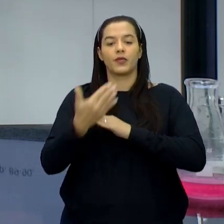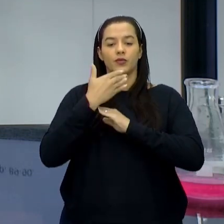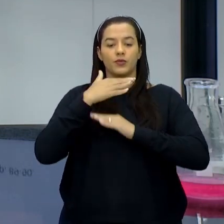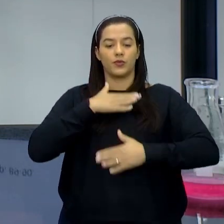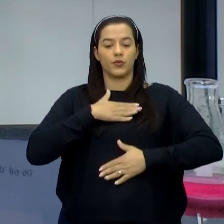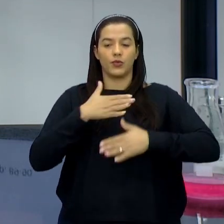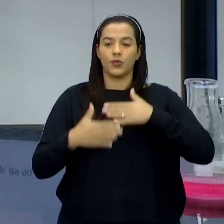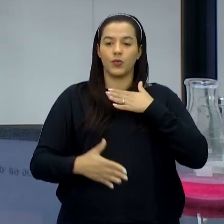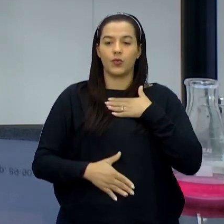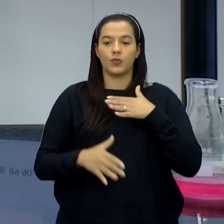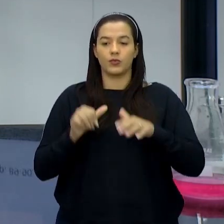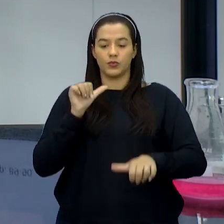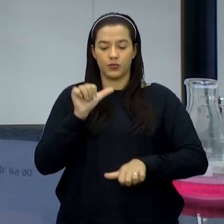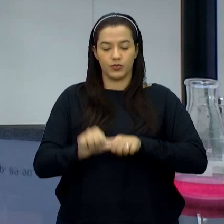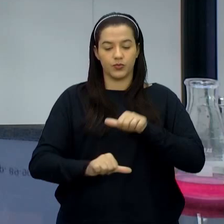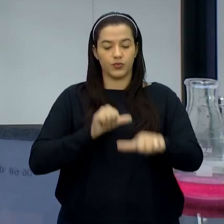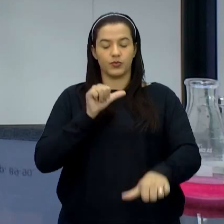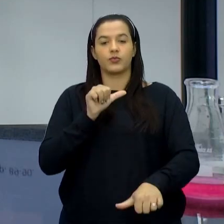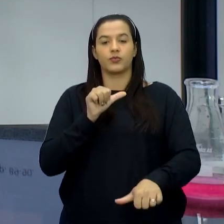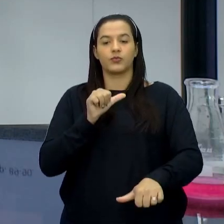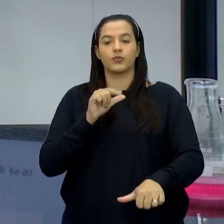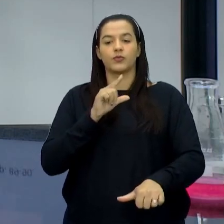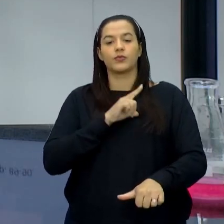corpo, que vai virar,